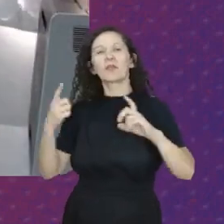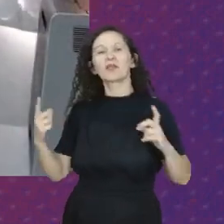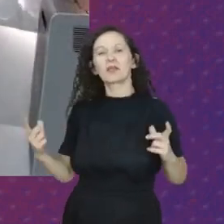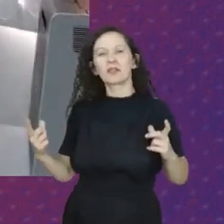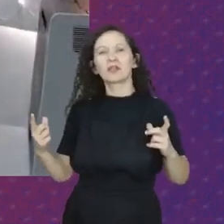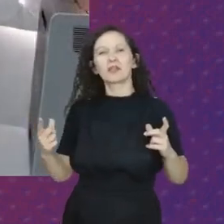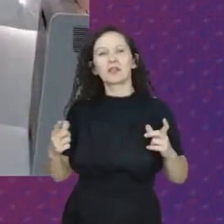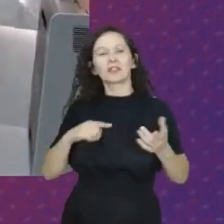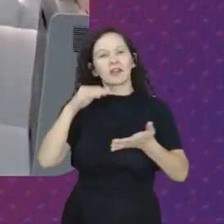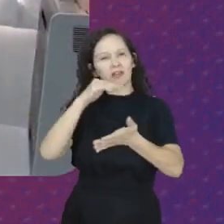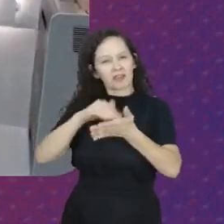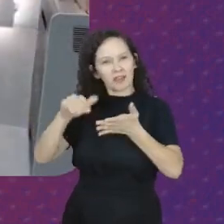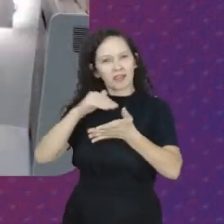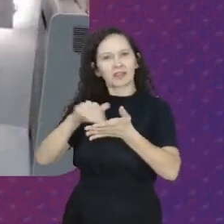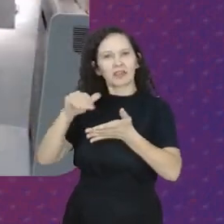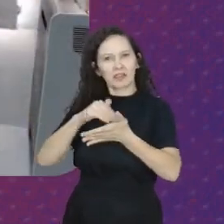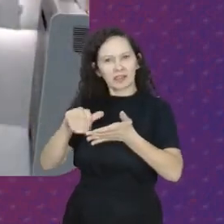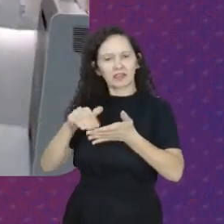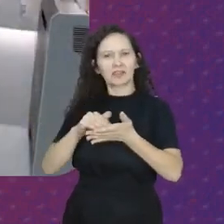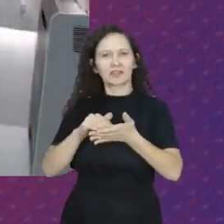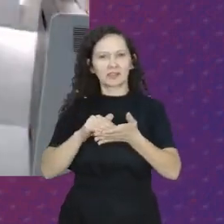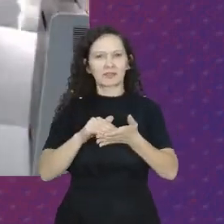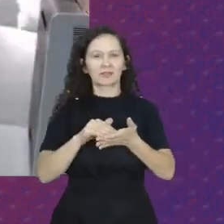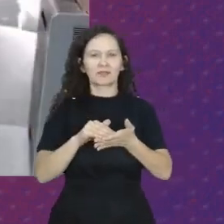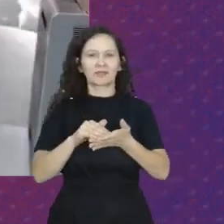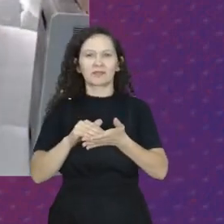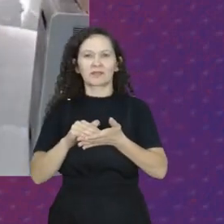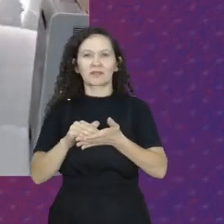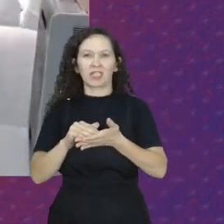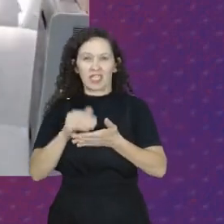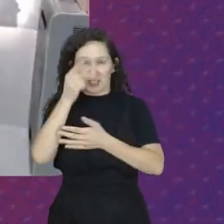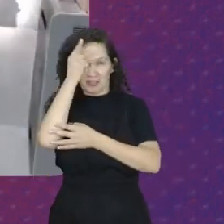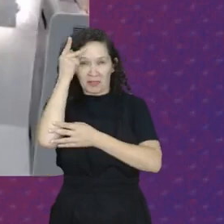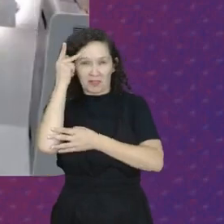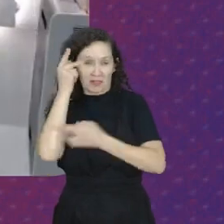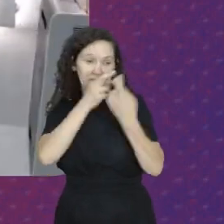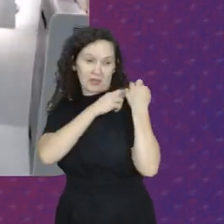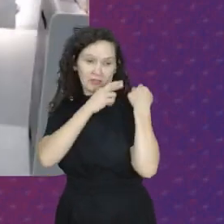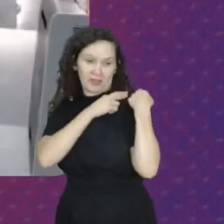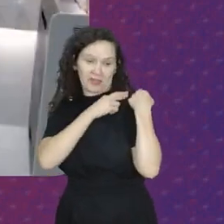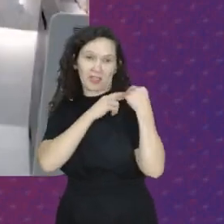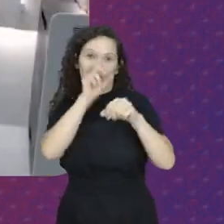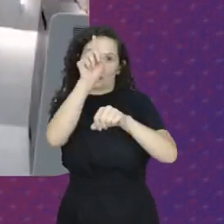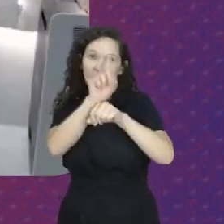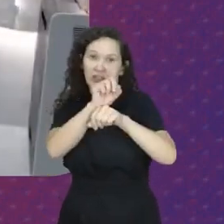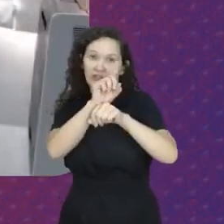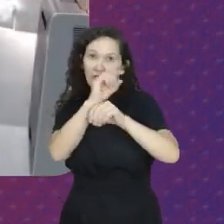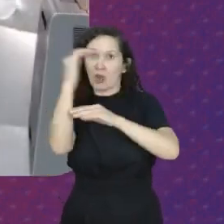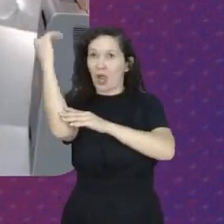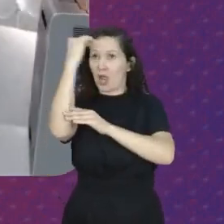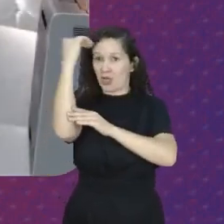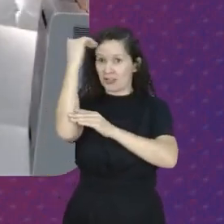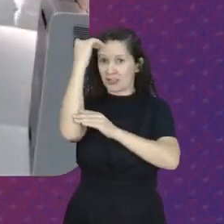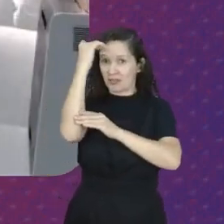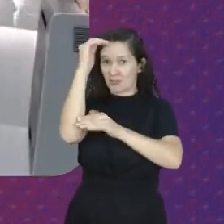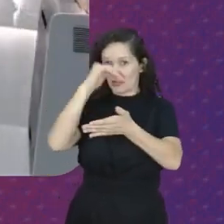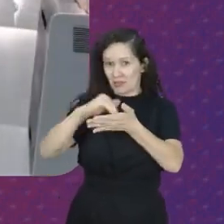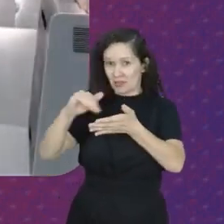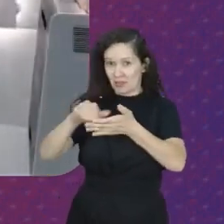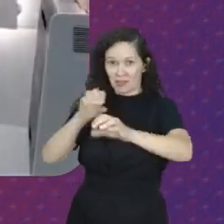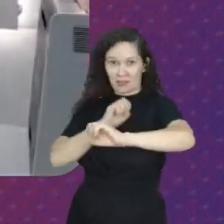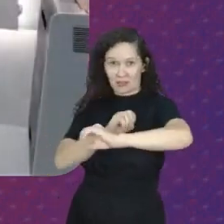maioria do nível, do primeiro escalão das secretarias